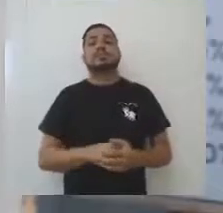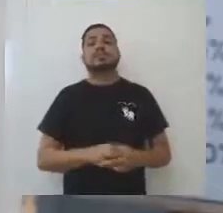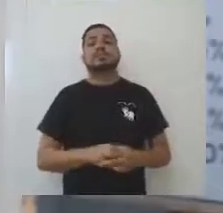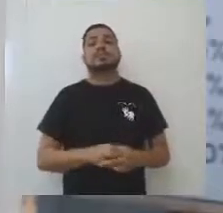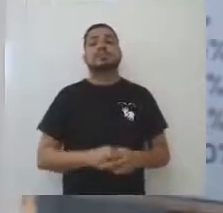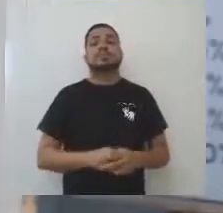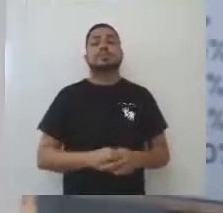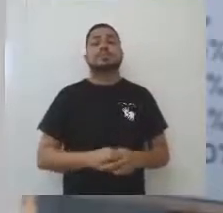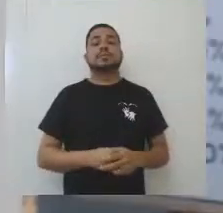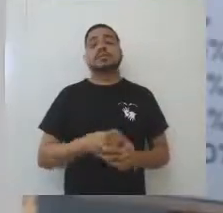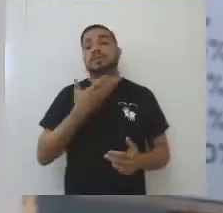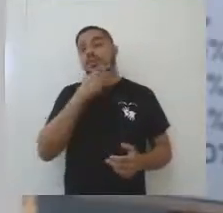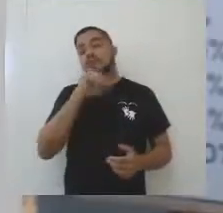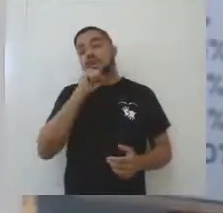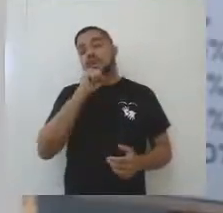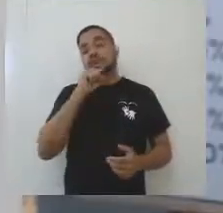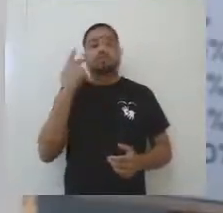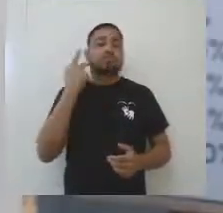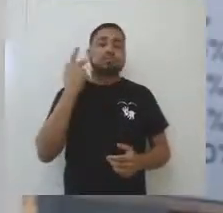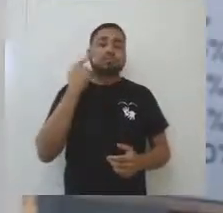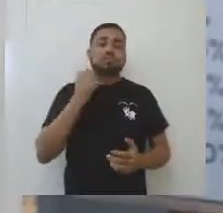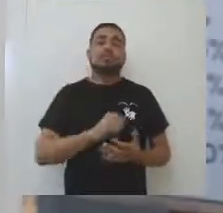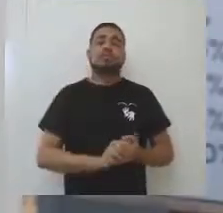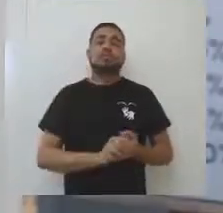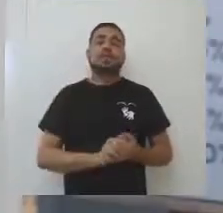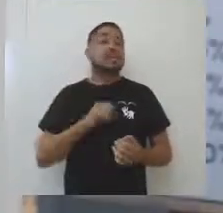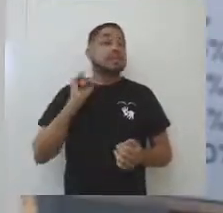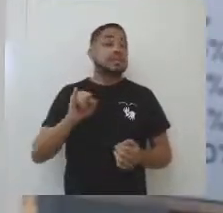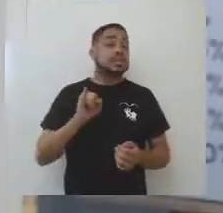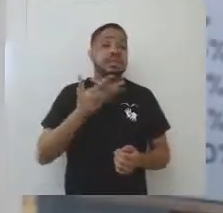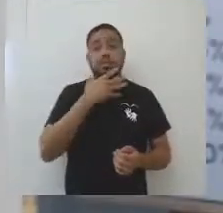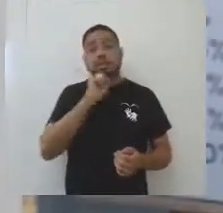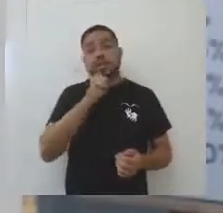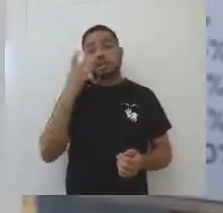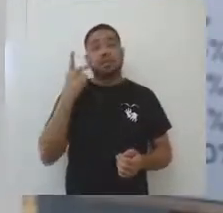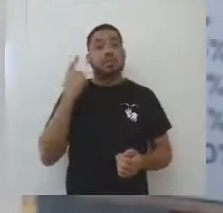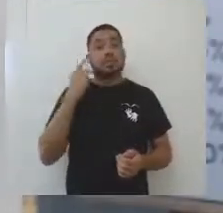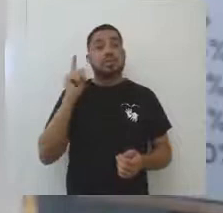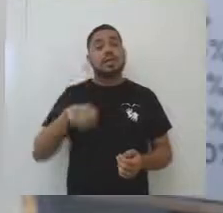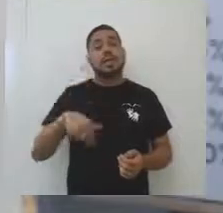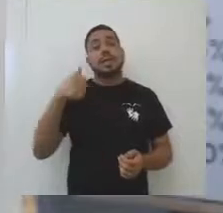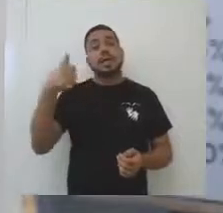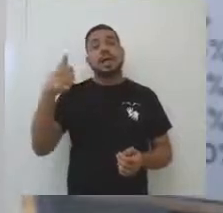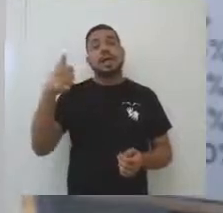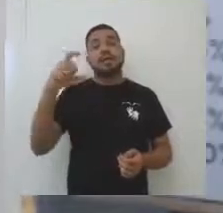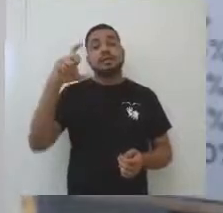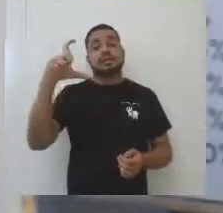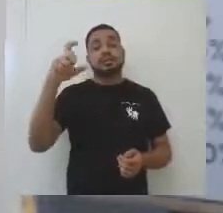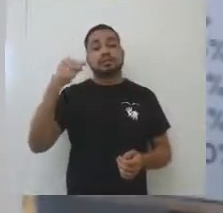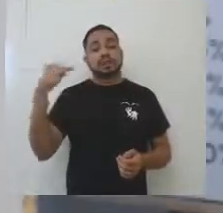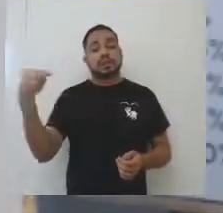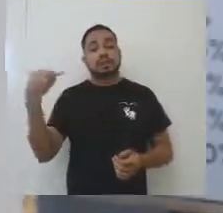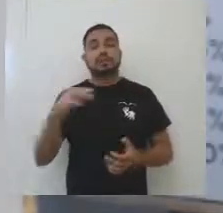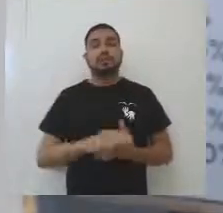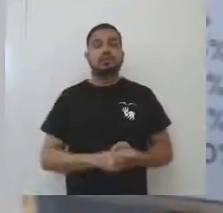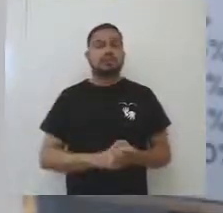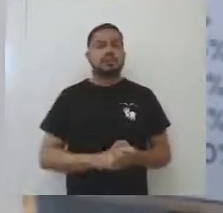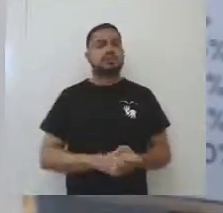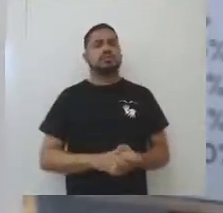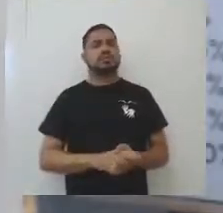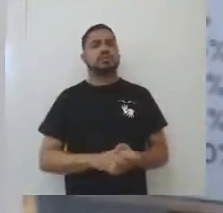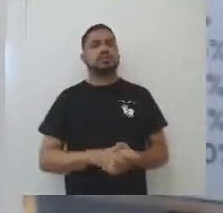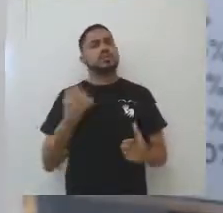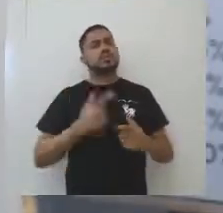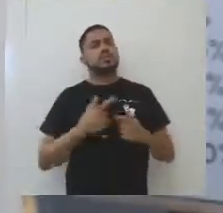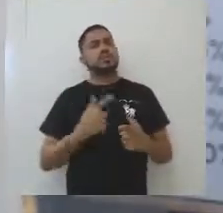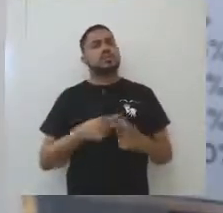cá. O pai é normal. Se o pai é normal, ele é azão traço. Opa, Andrei,